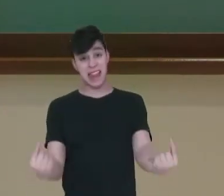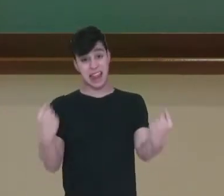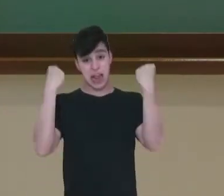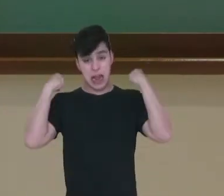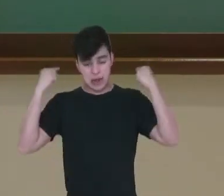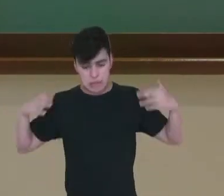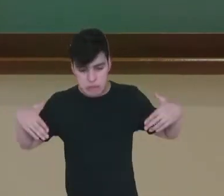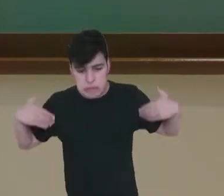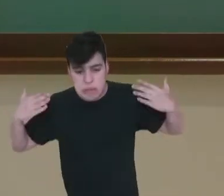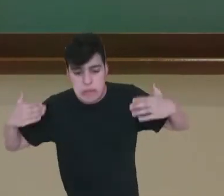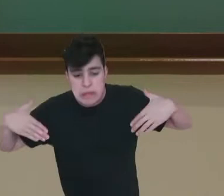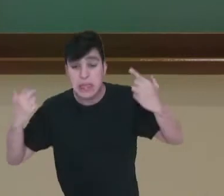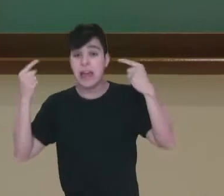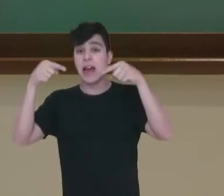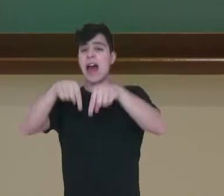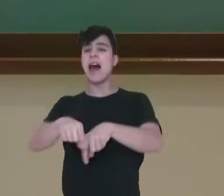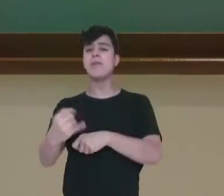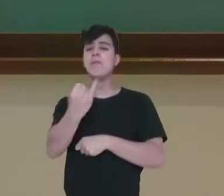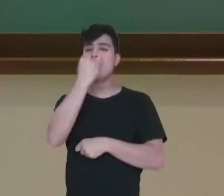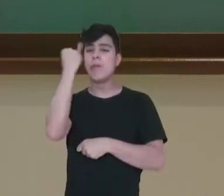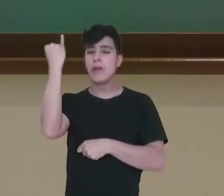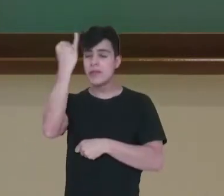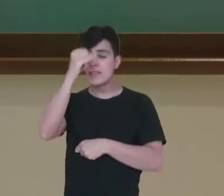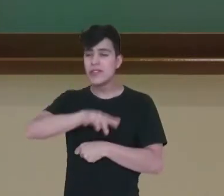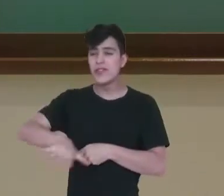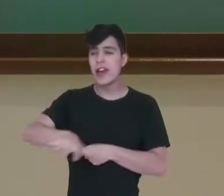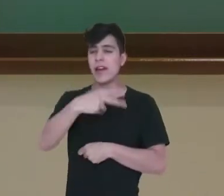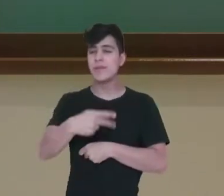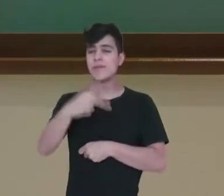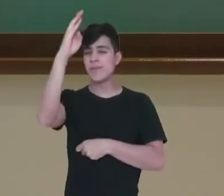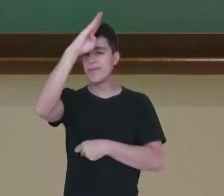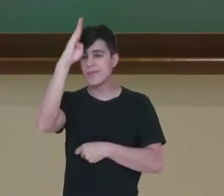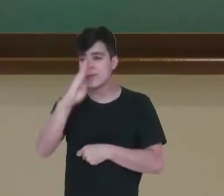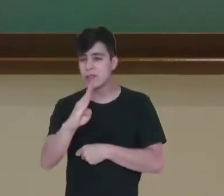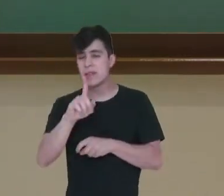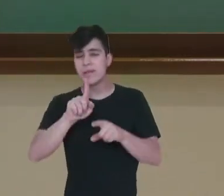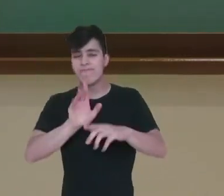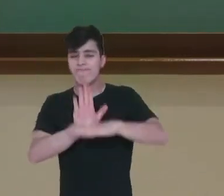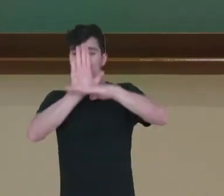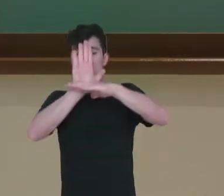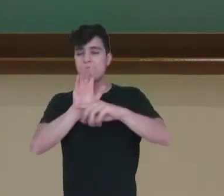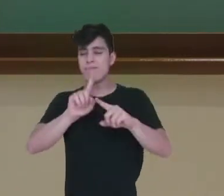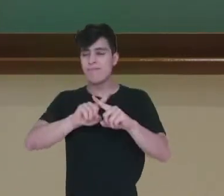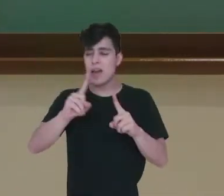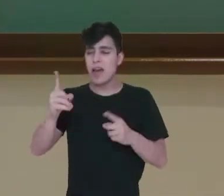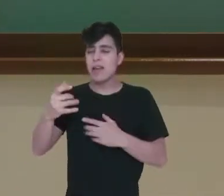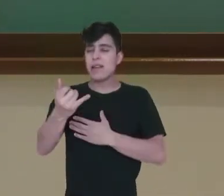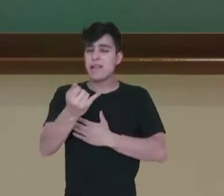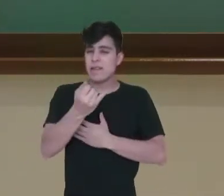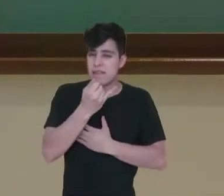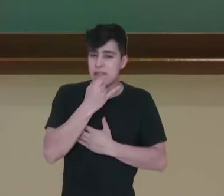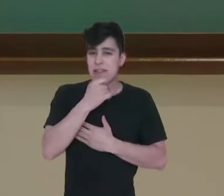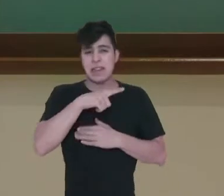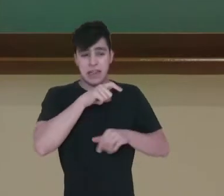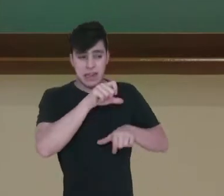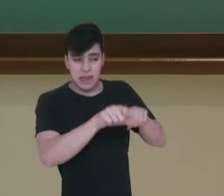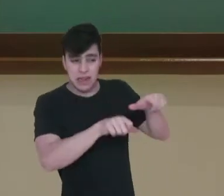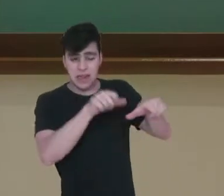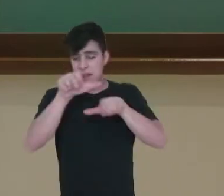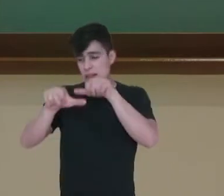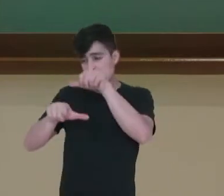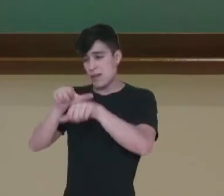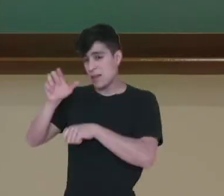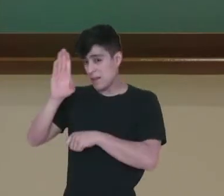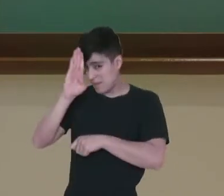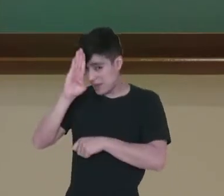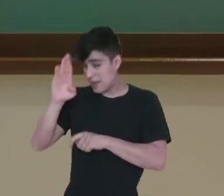são importantíssimas áreas de vegetação no Brasil, mas que infelizmente a gente tem ali algumas alterações,